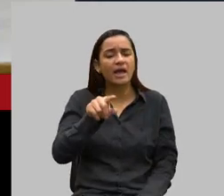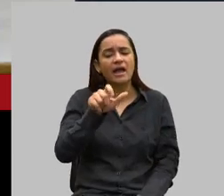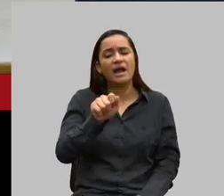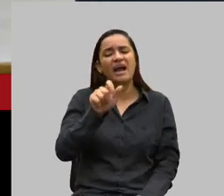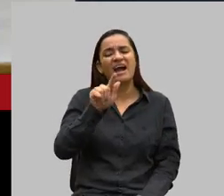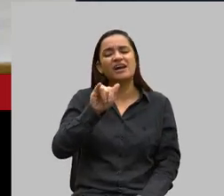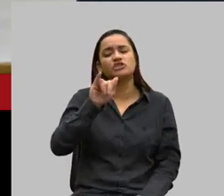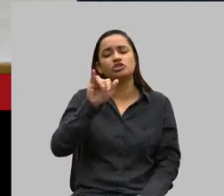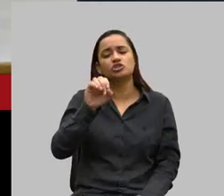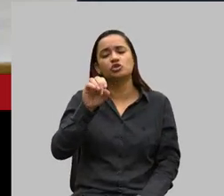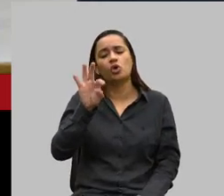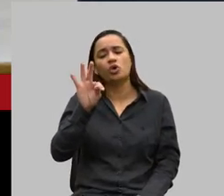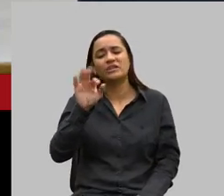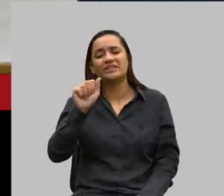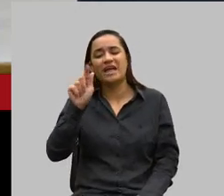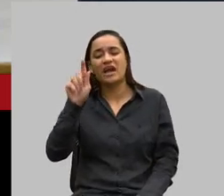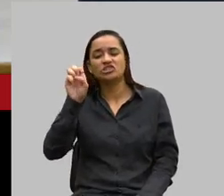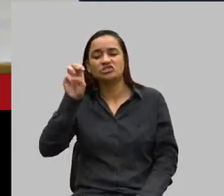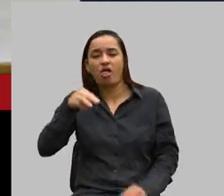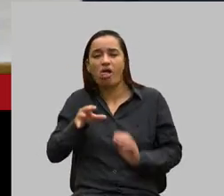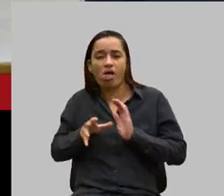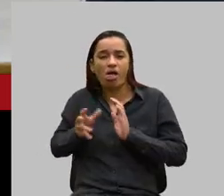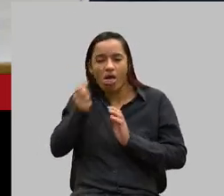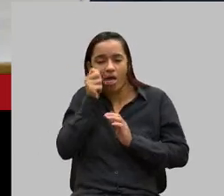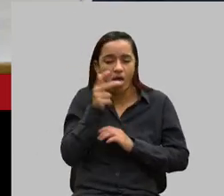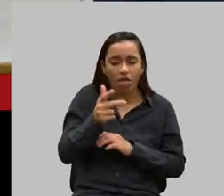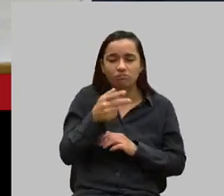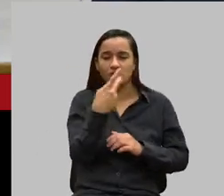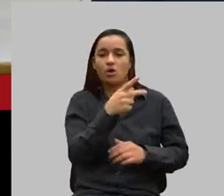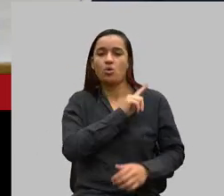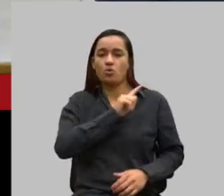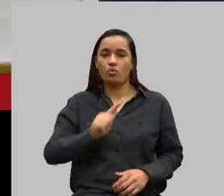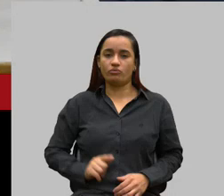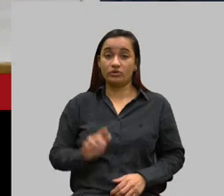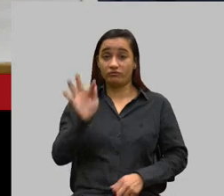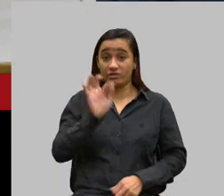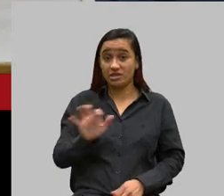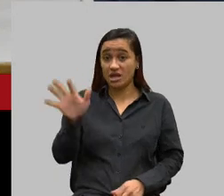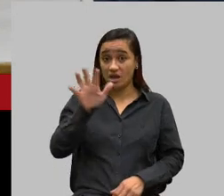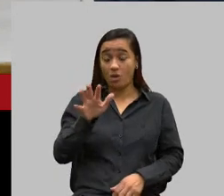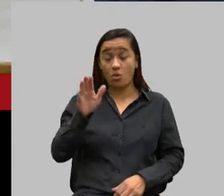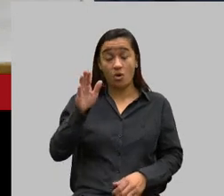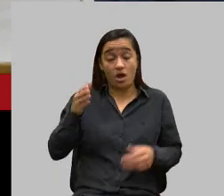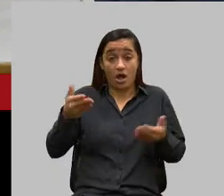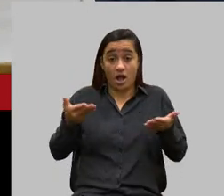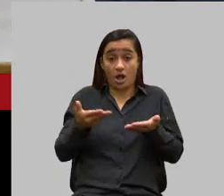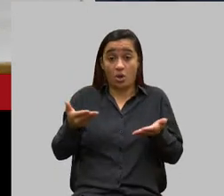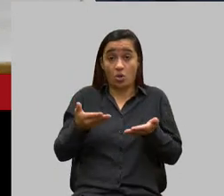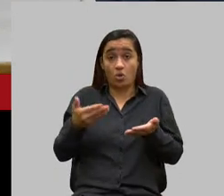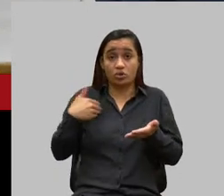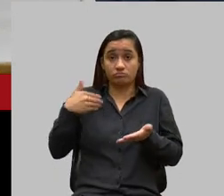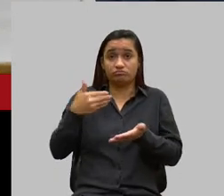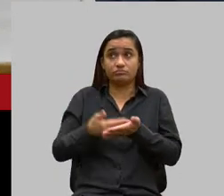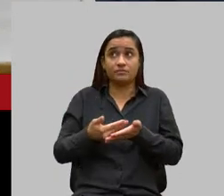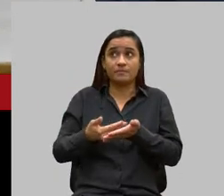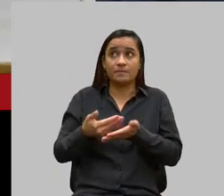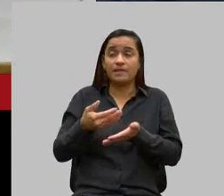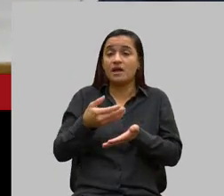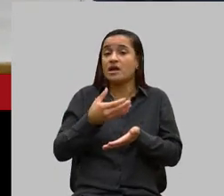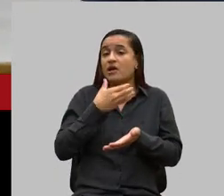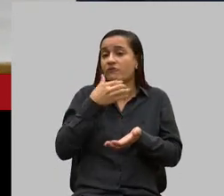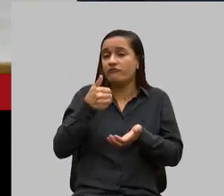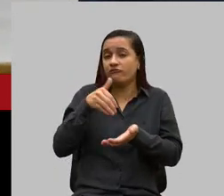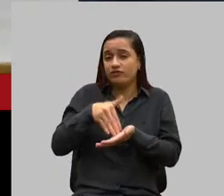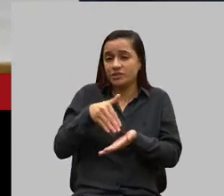qualquer governo esse mais ainda ainda mais agora que nesse fim de ano é a turma deles vai estar comemorando